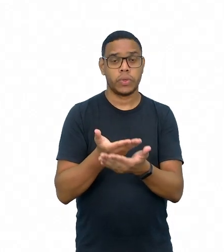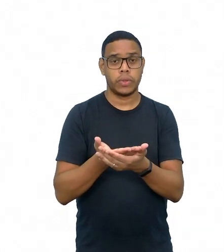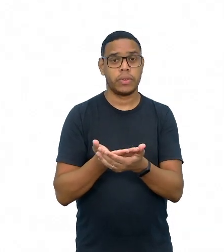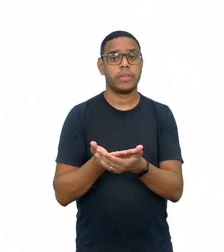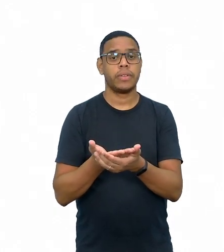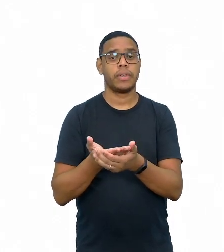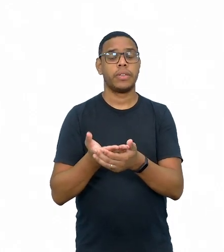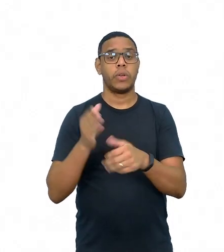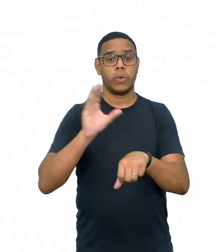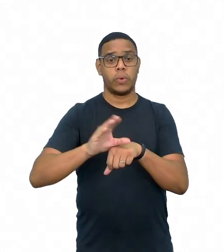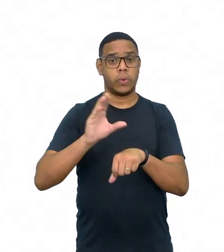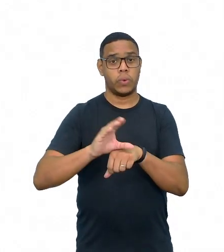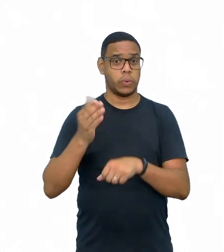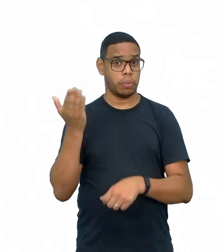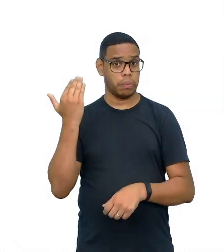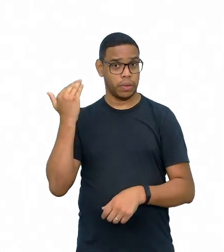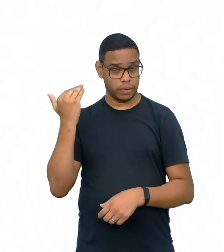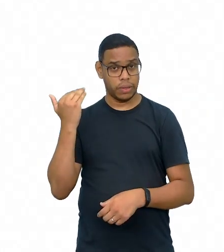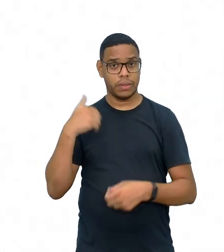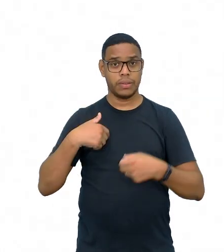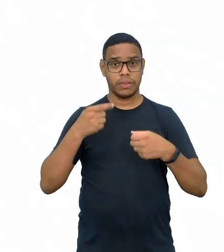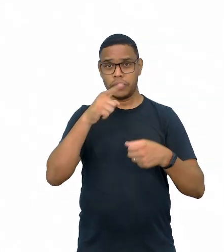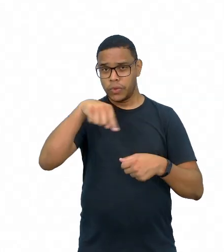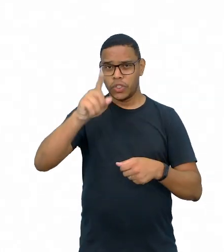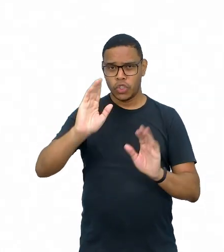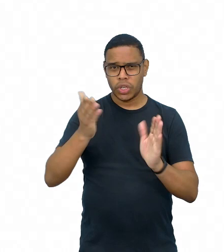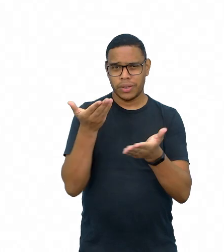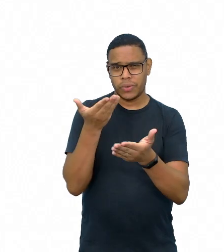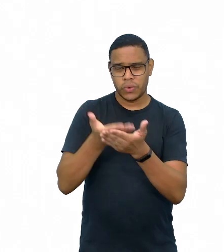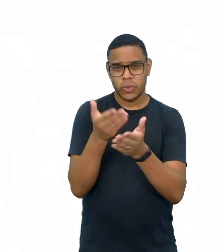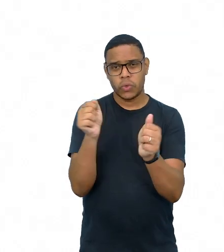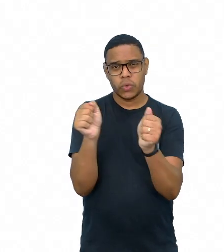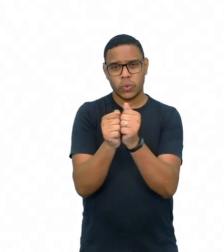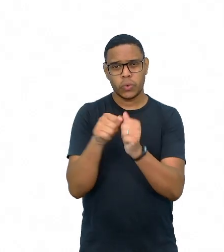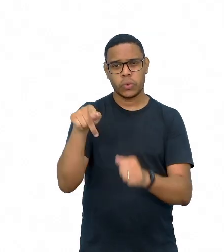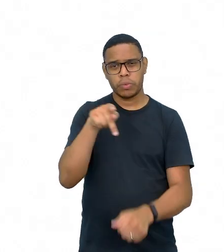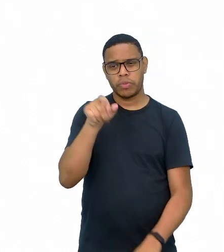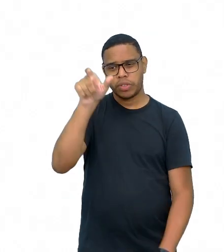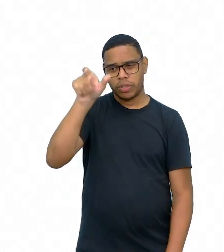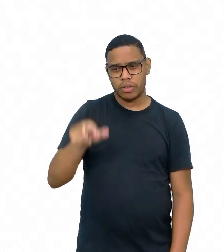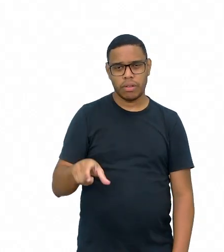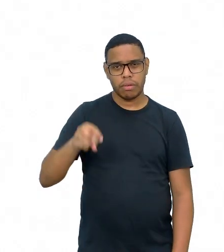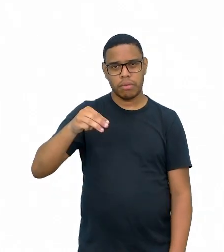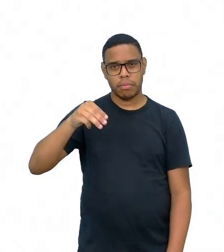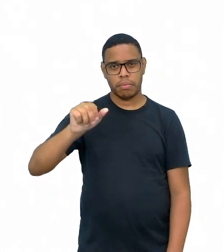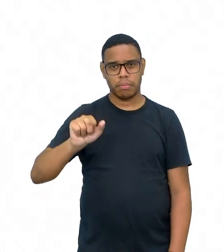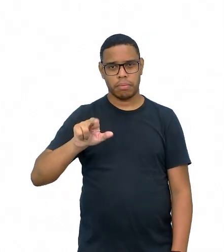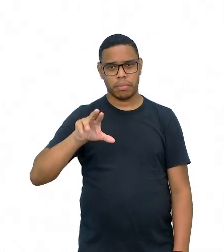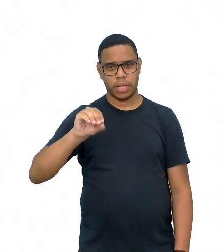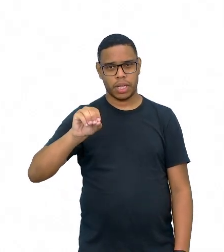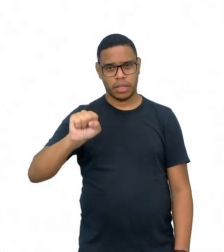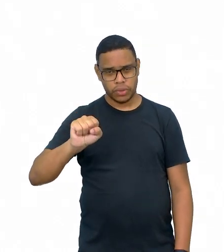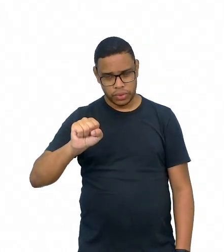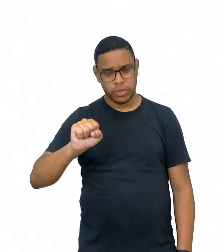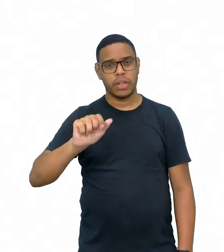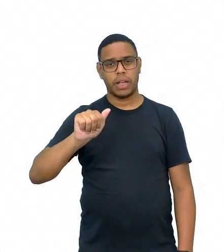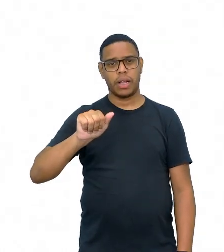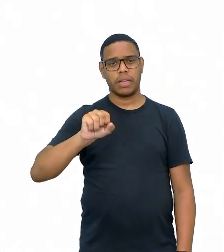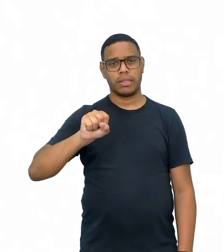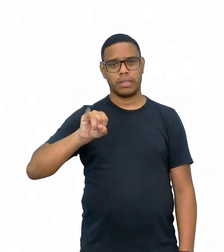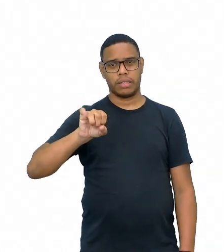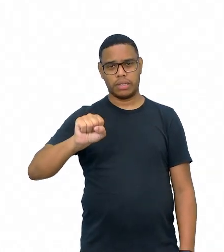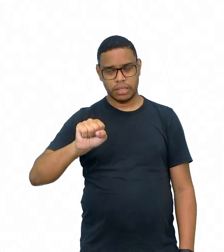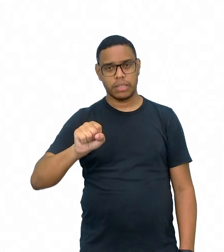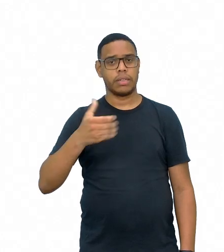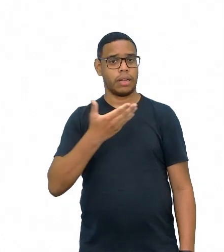etapa. Lá na formação de etapa, vocês estudaram com o professor Marco, né, o professor Marco Assis, nosso companheiro